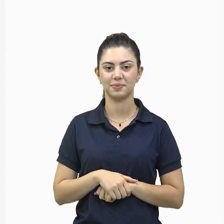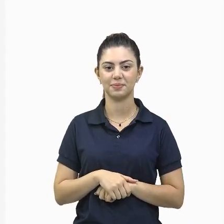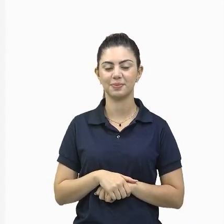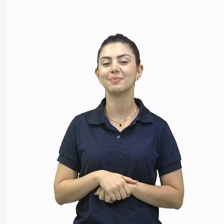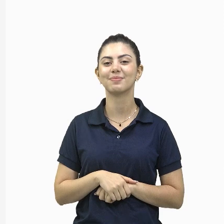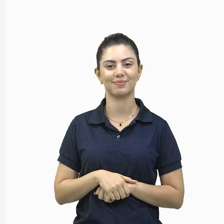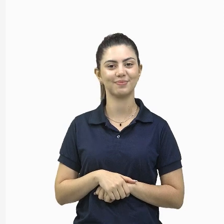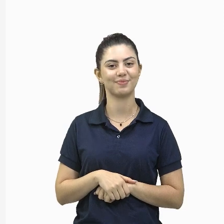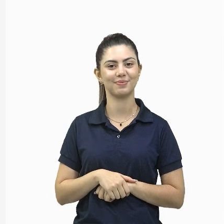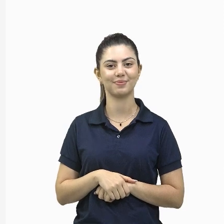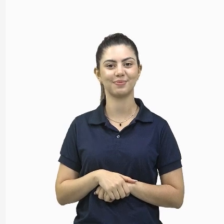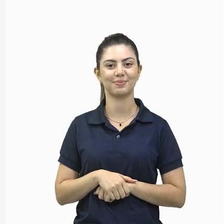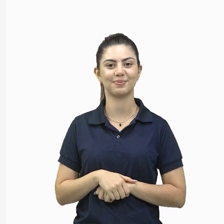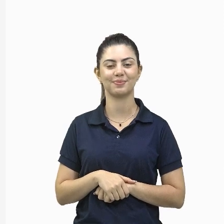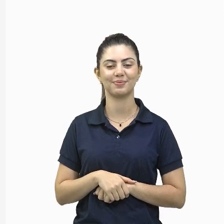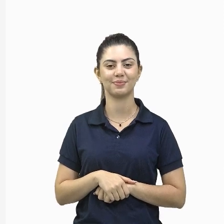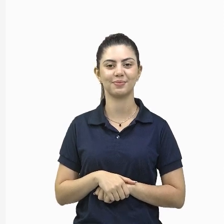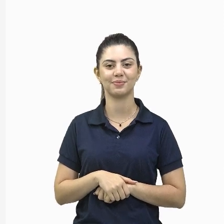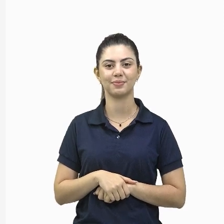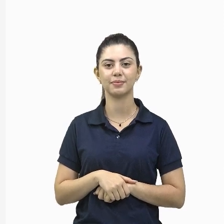Muito bem.